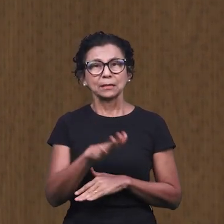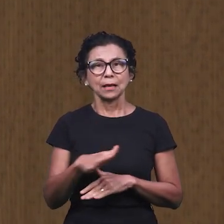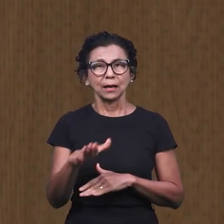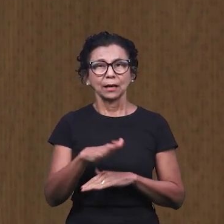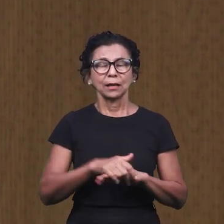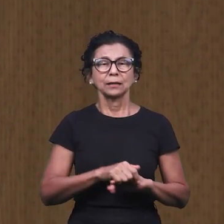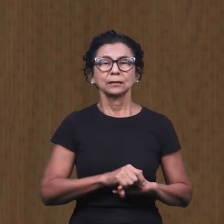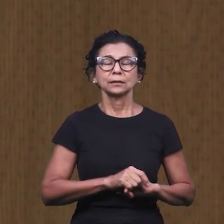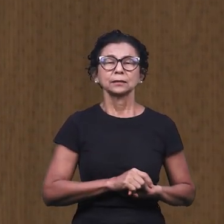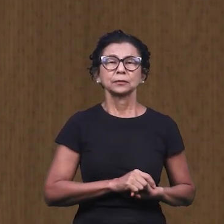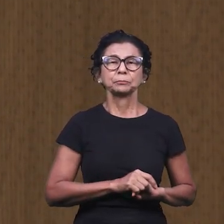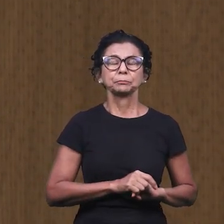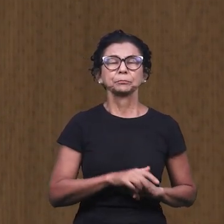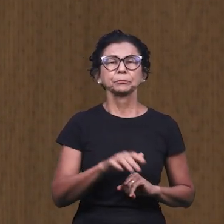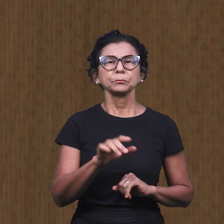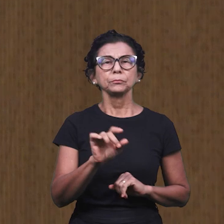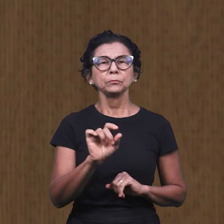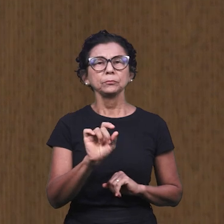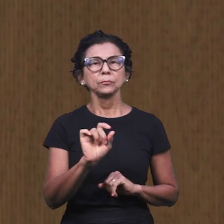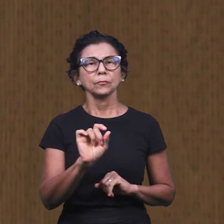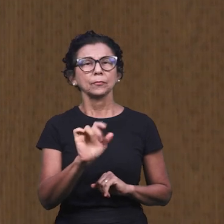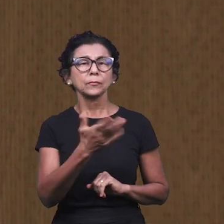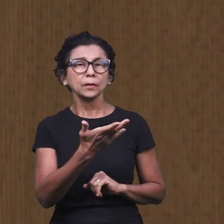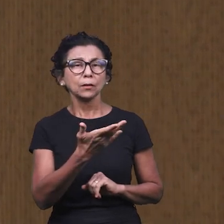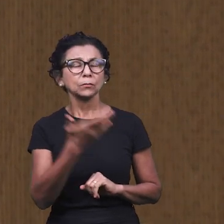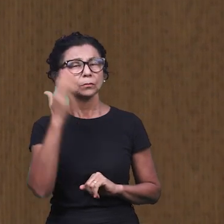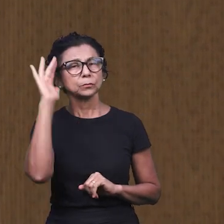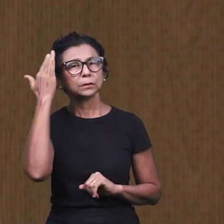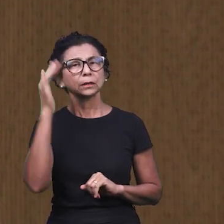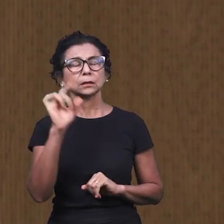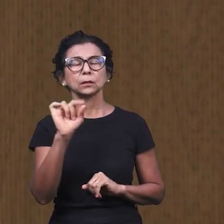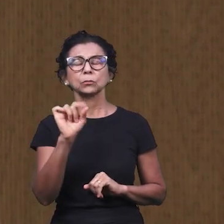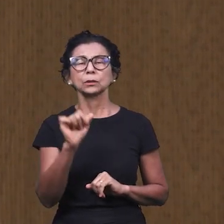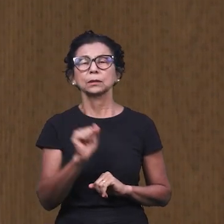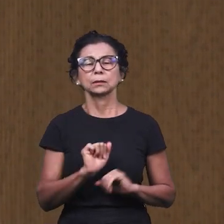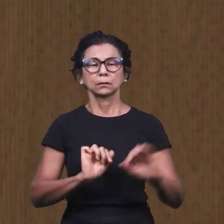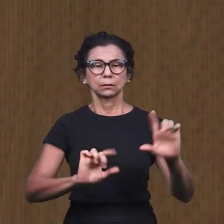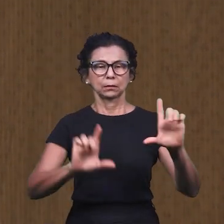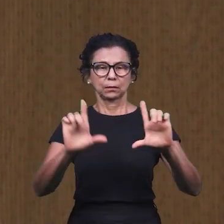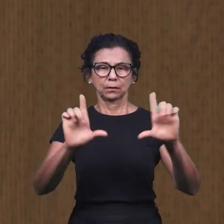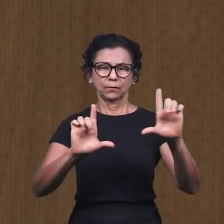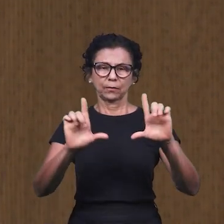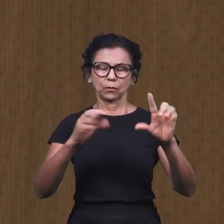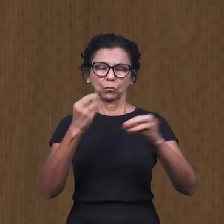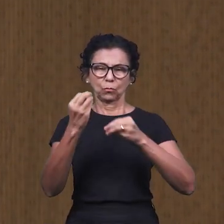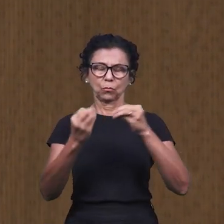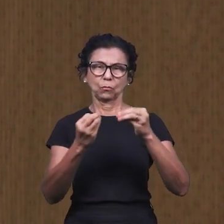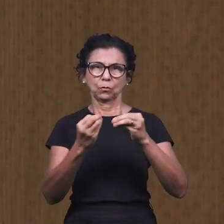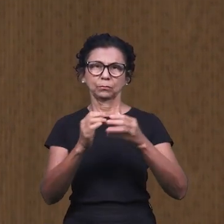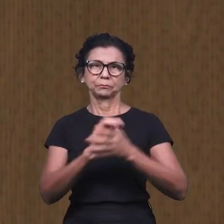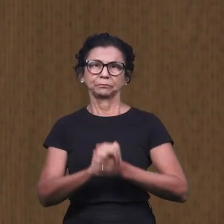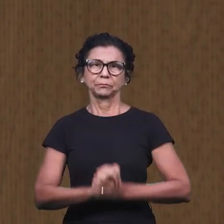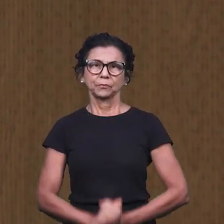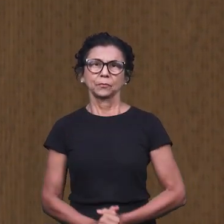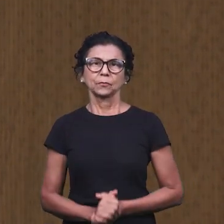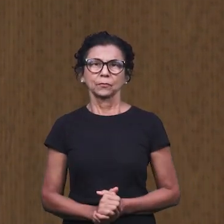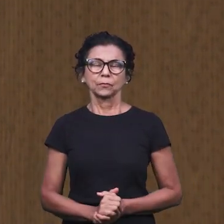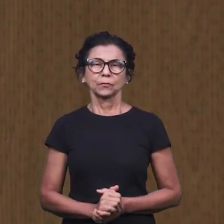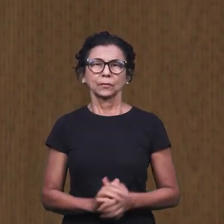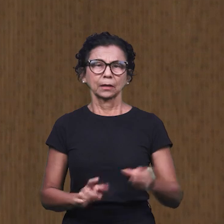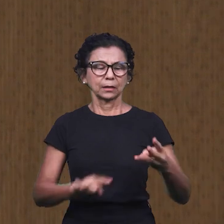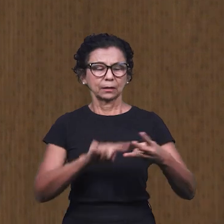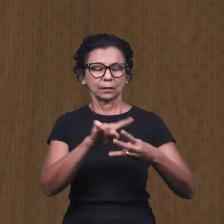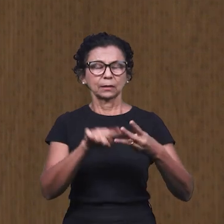operação de satélite, né? Como é que funciona? Então a TV produz e tem